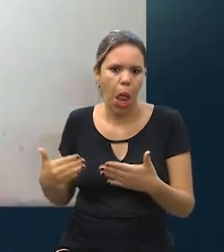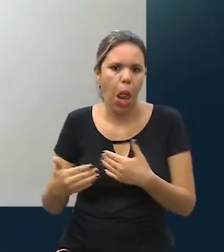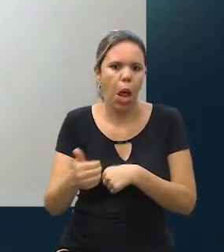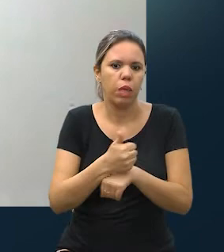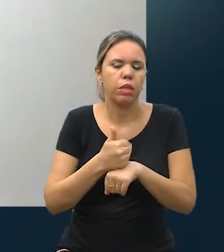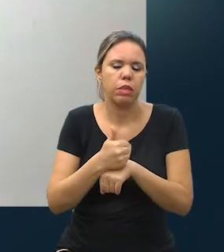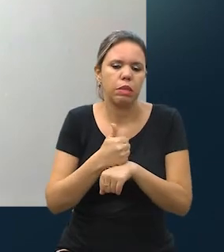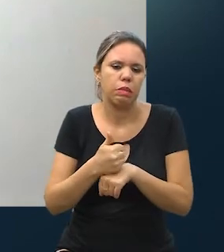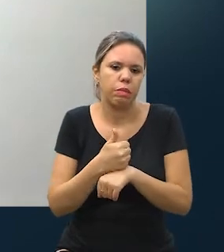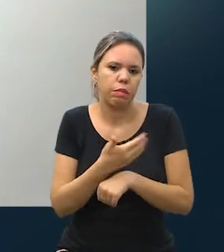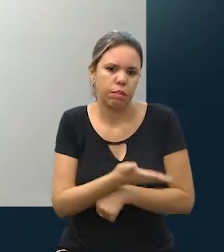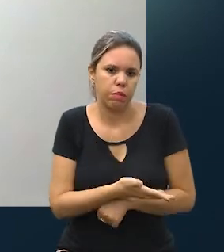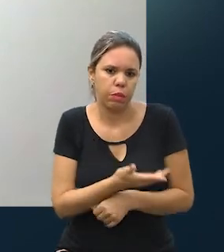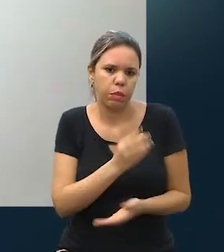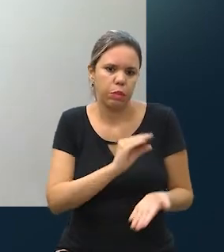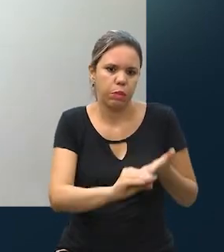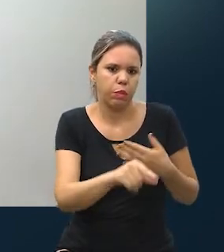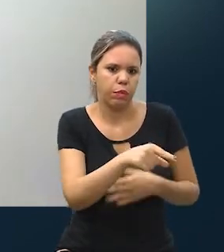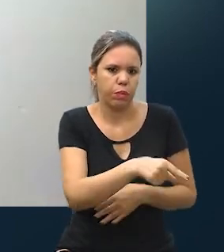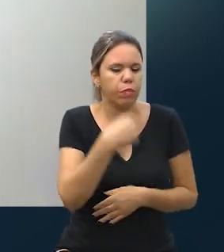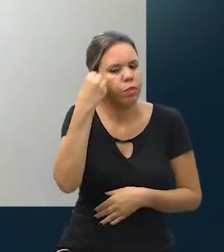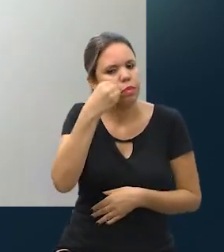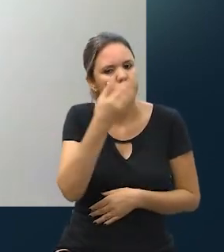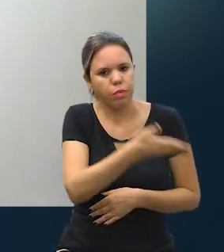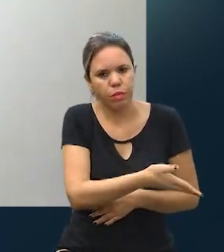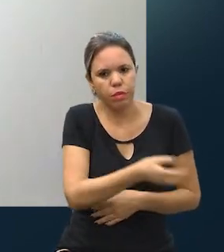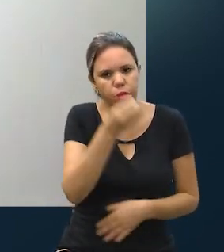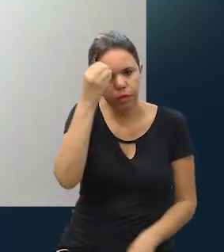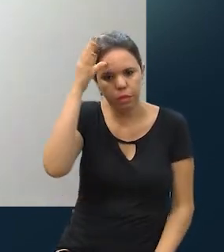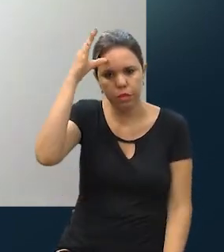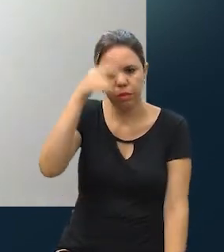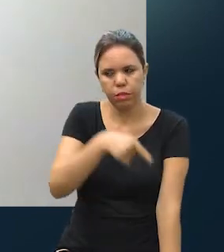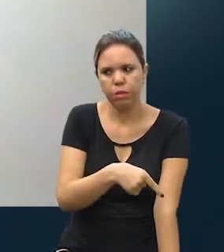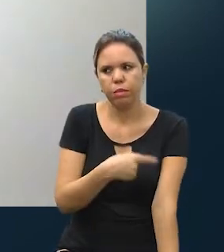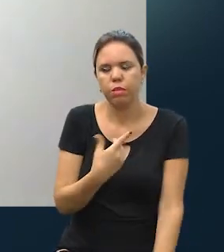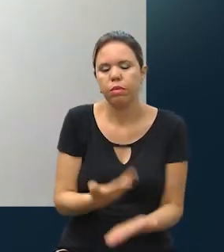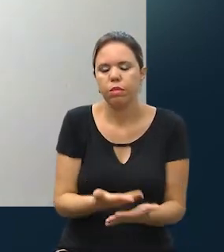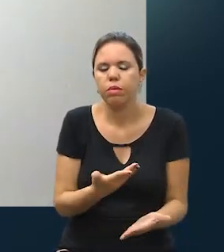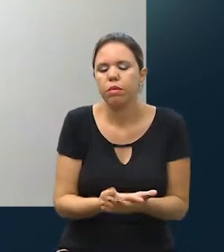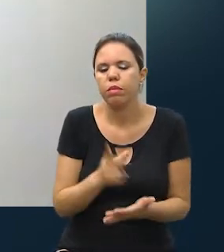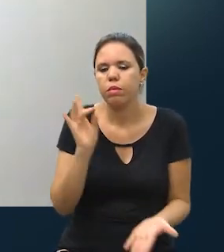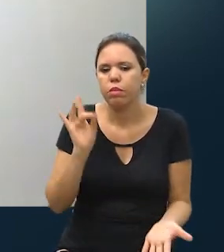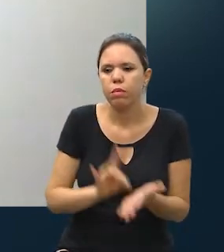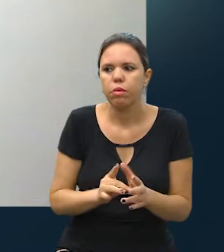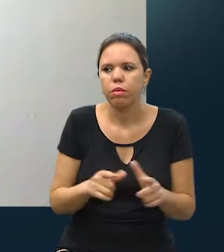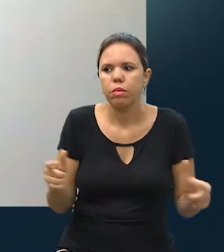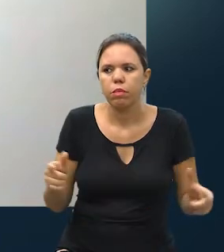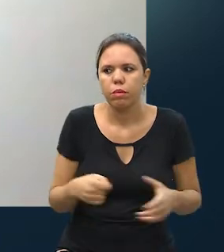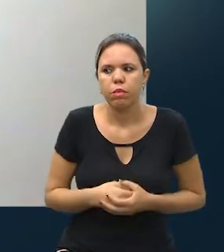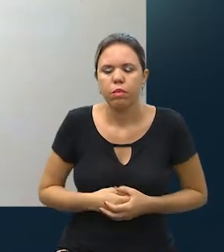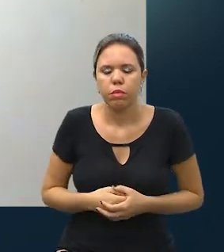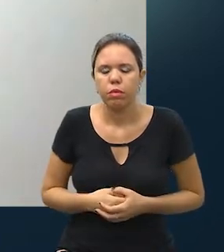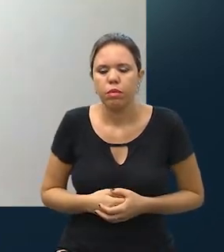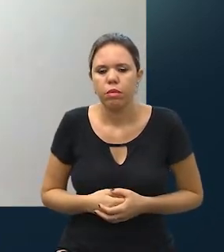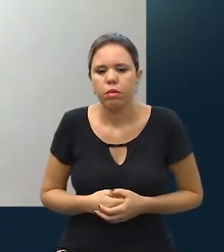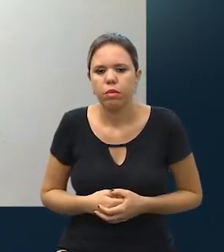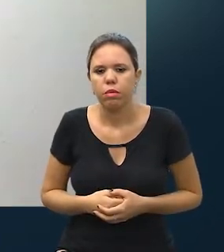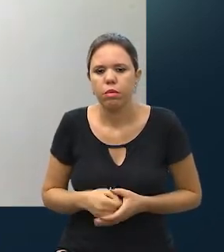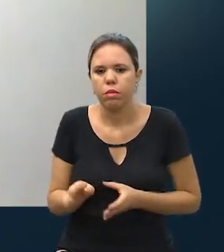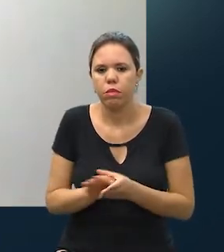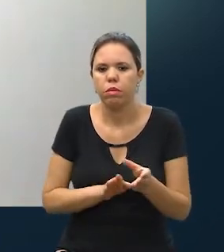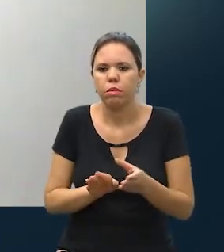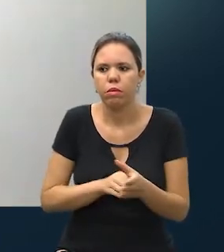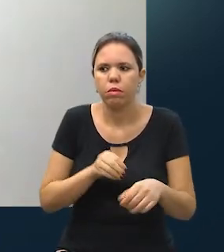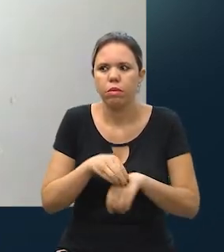carreira, investiu em conhecimento. Então, isso é uma verdade maior ainda, entendeu? Uma